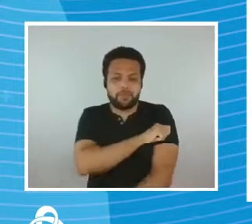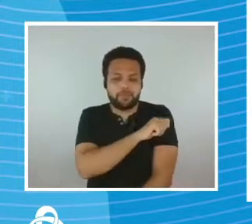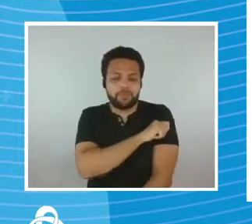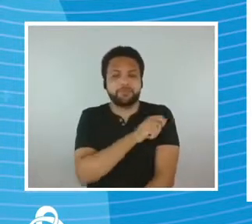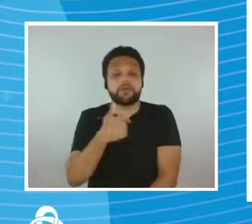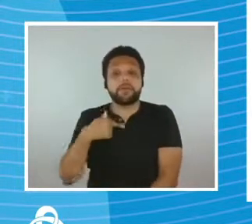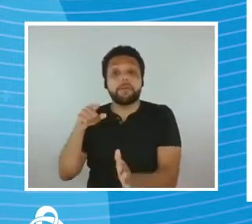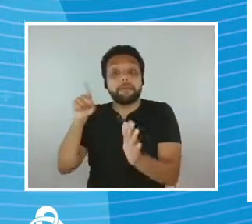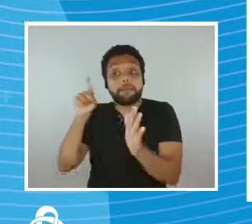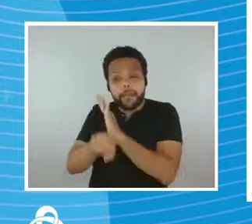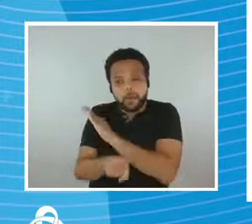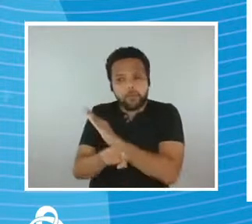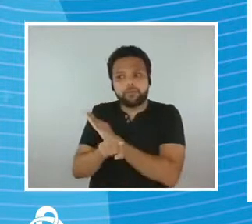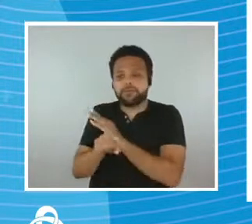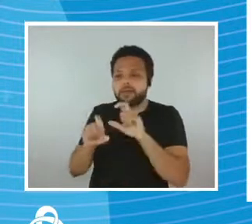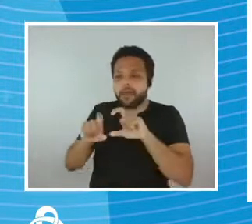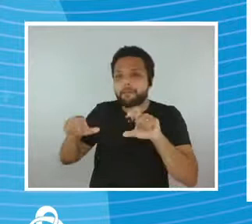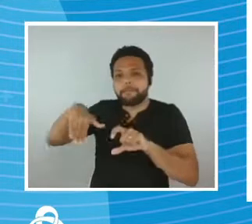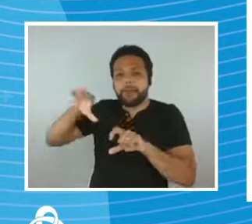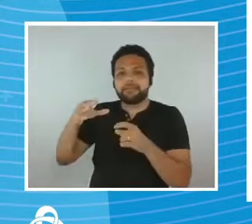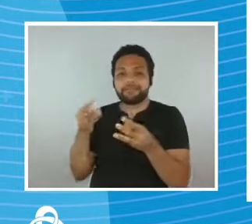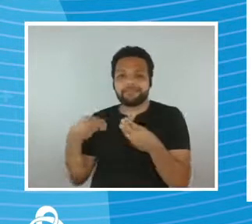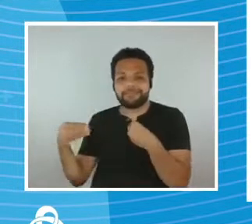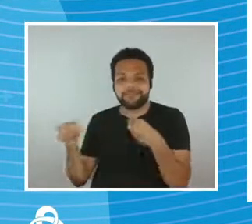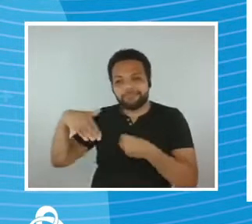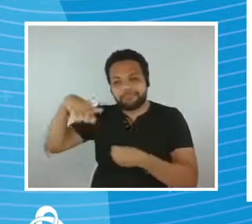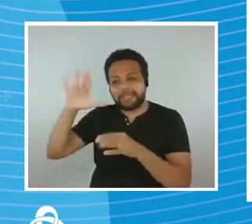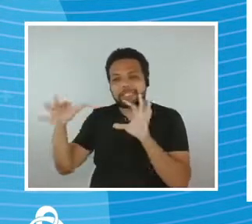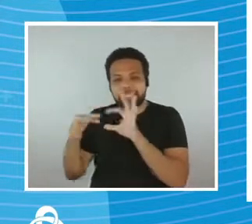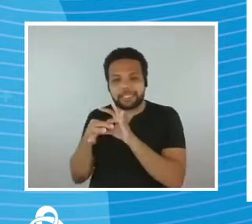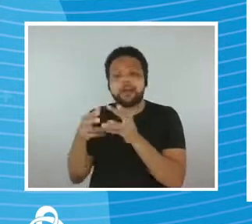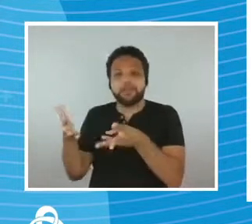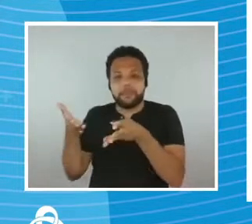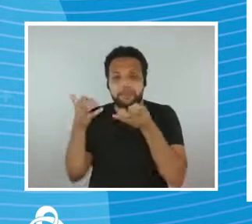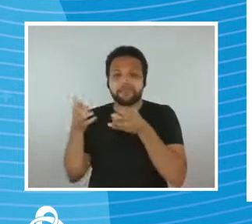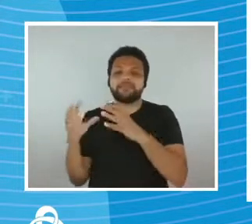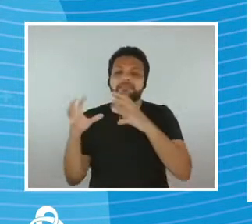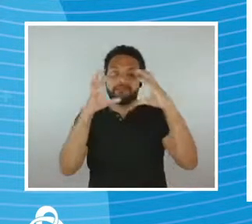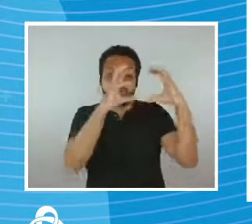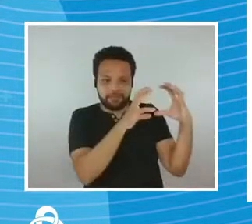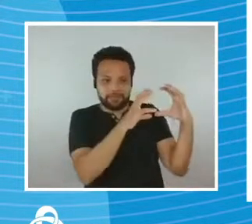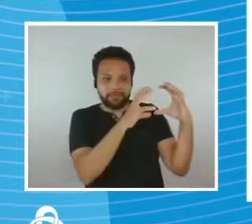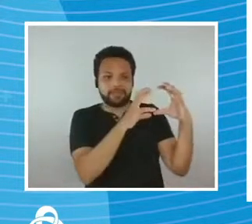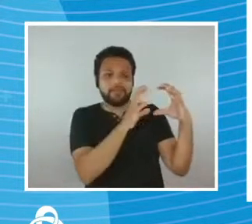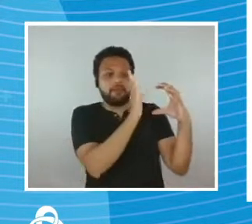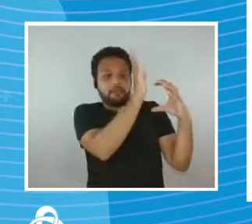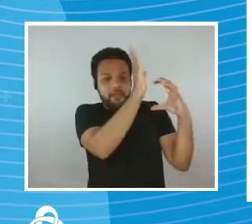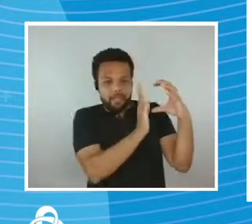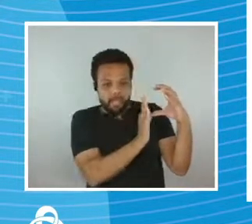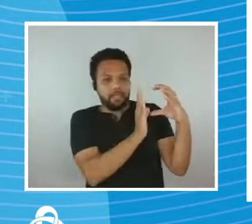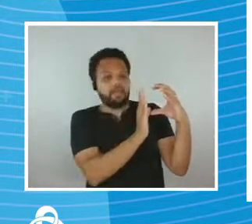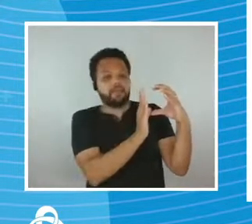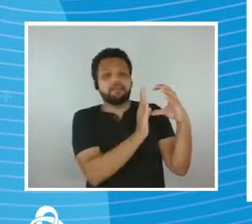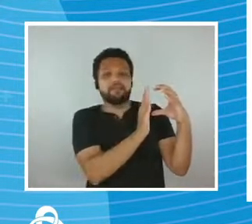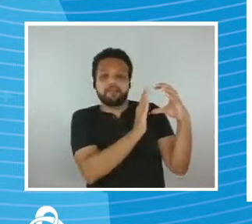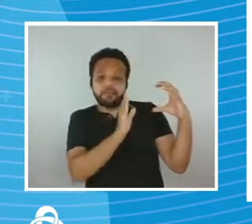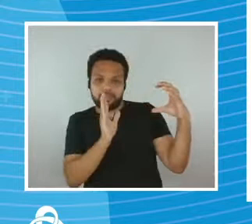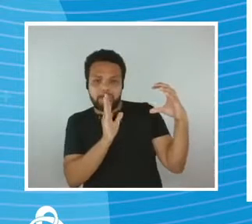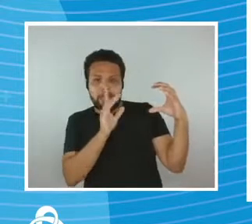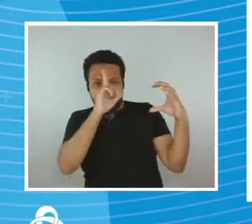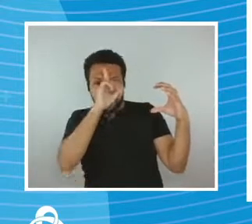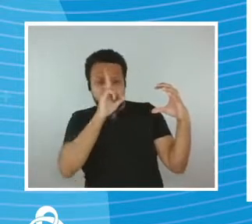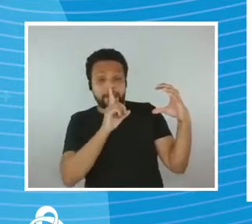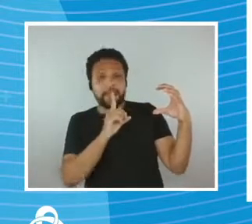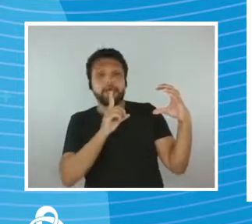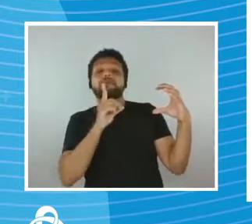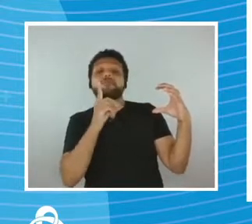ela consegue discernir. Agora tem uma reta quase vertical, separando os pontinhos azuis dos que erram, dos pontinhos amarelos dos que acertam.